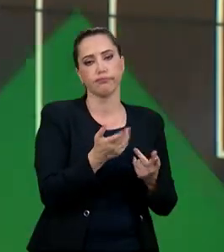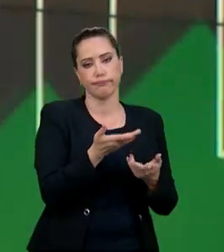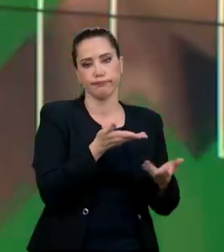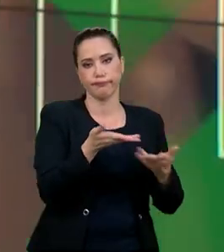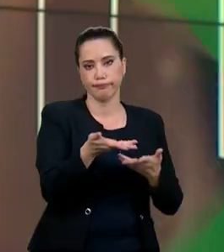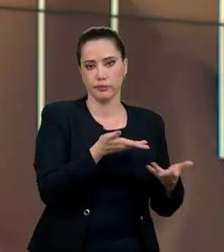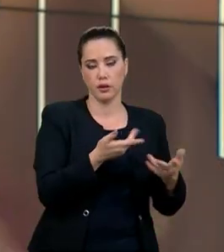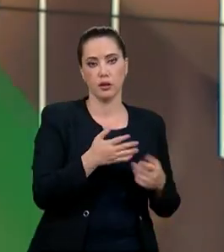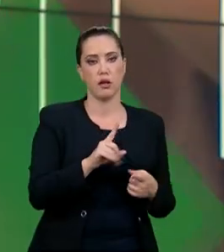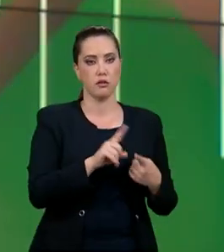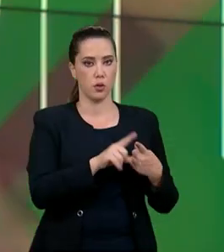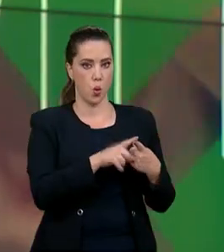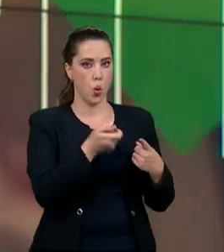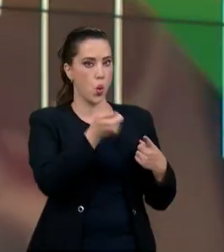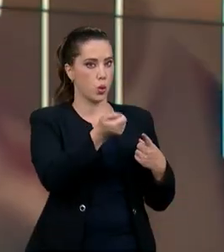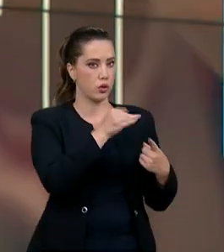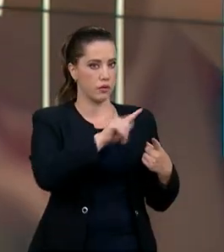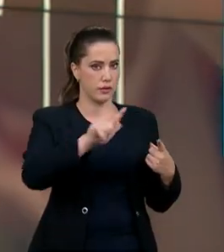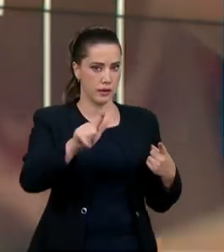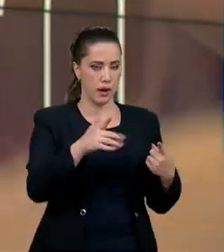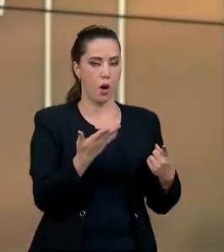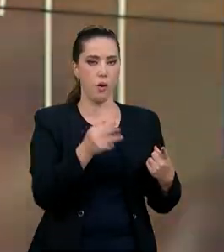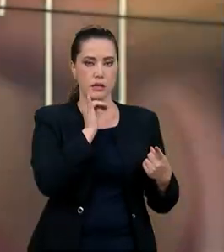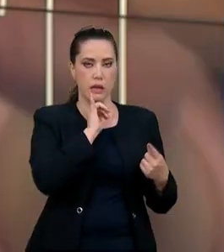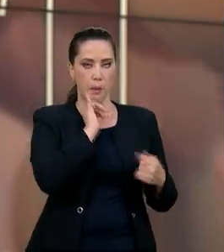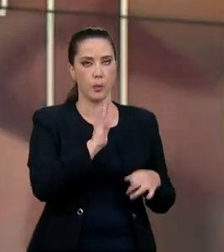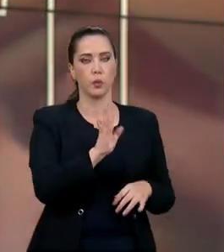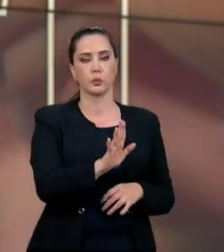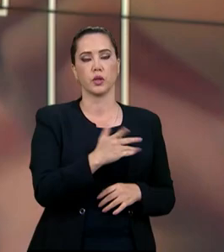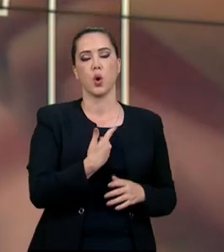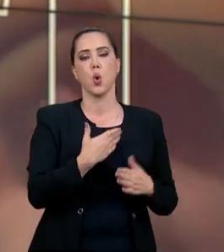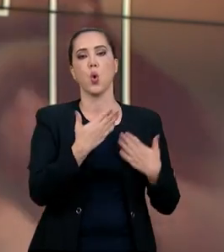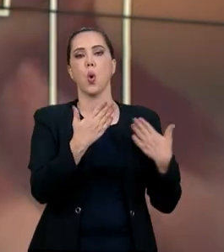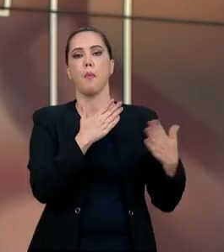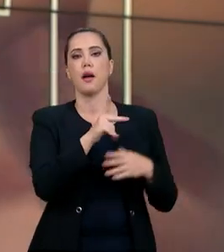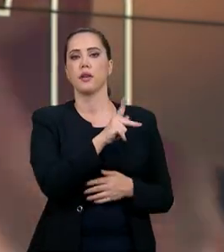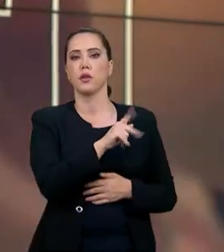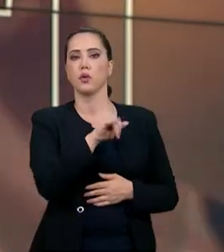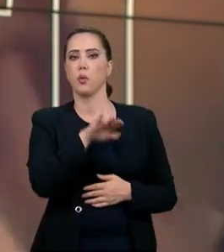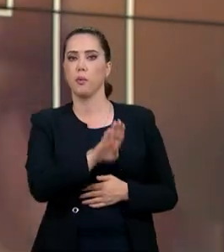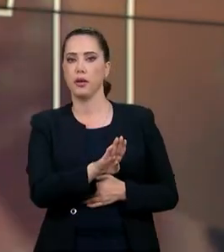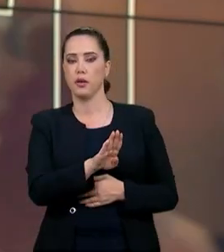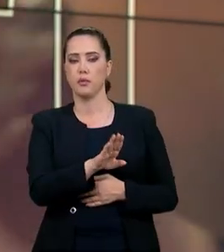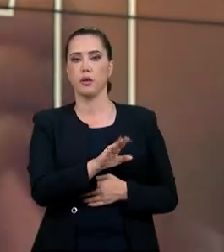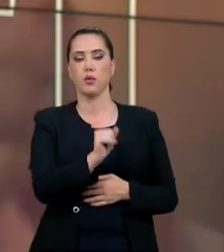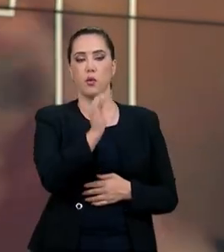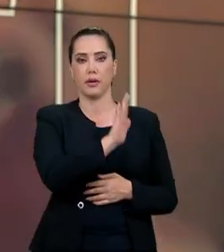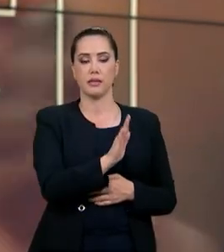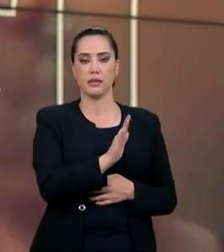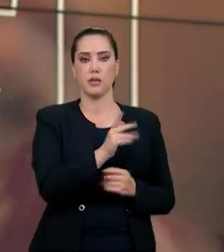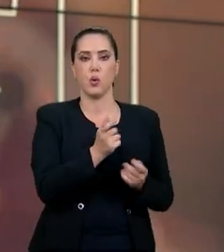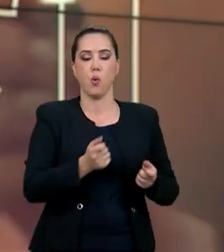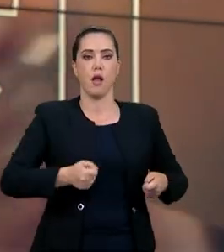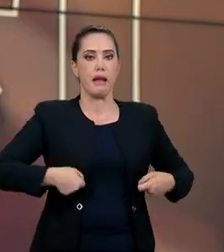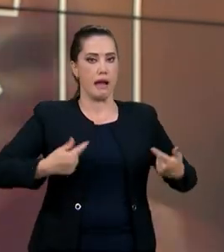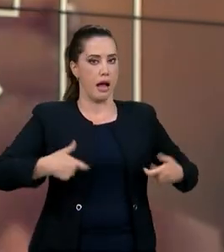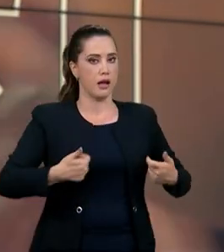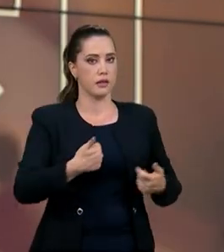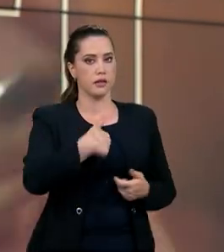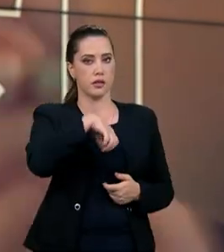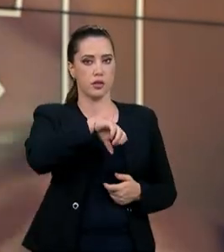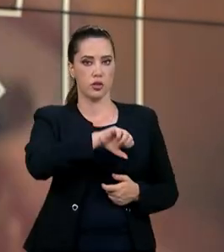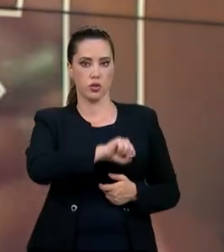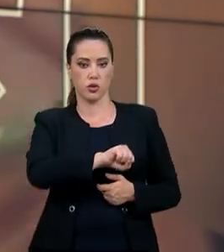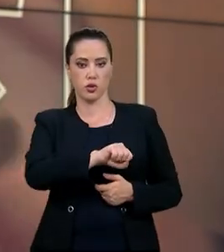ele gasta em torno, o gasto total do governo como em relação ao PIB está em torno de 18,9%, quanto em 2019 esse